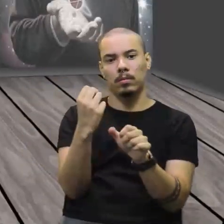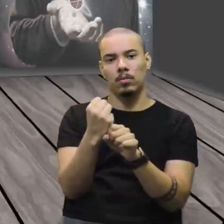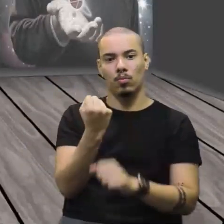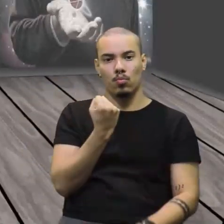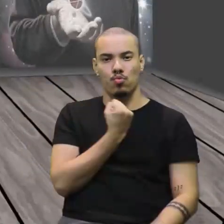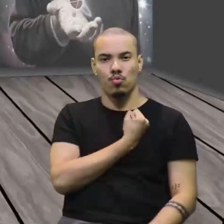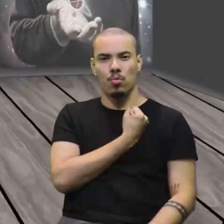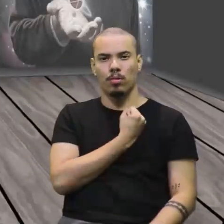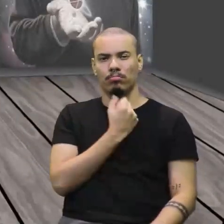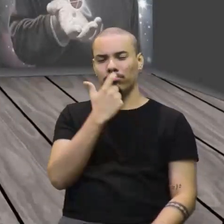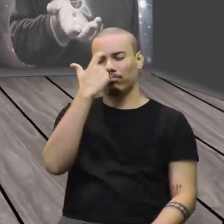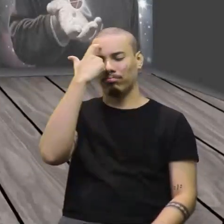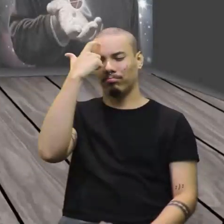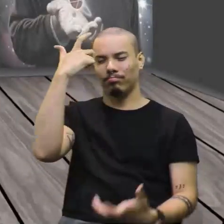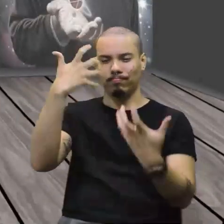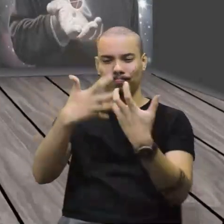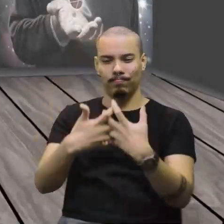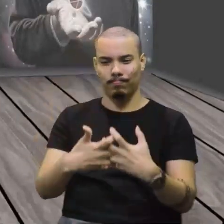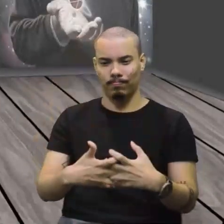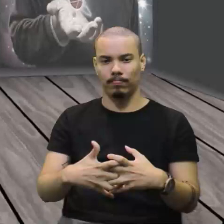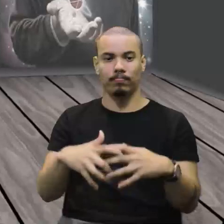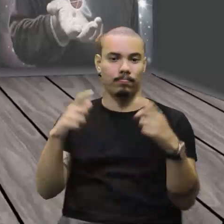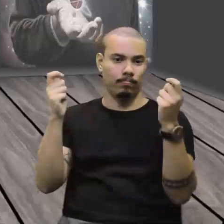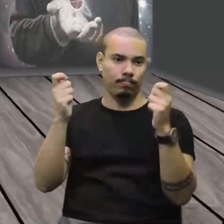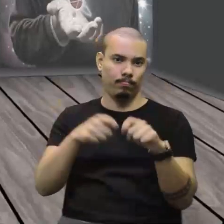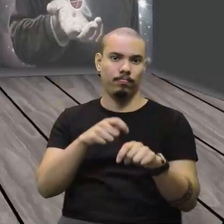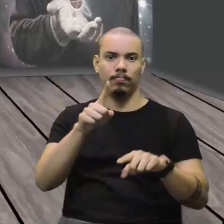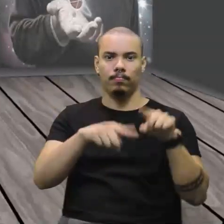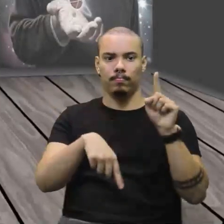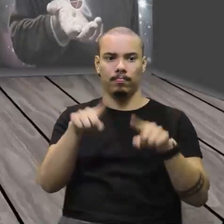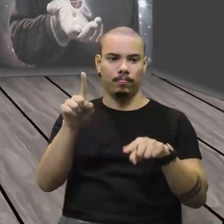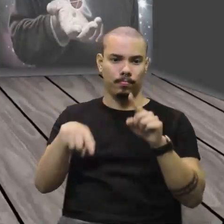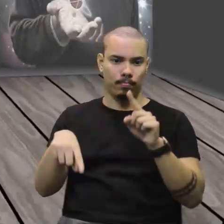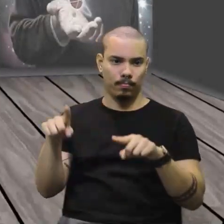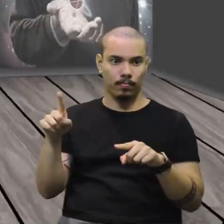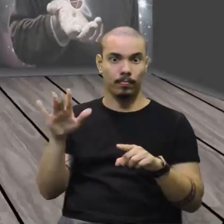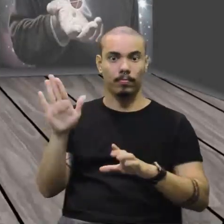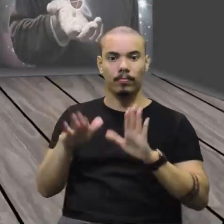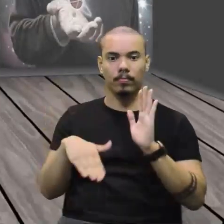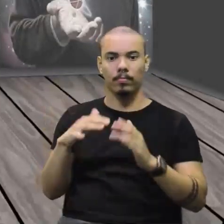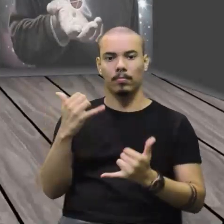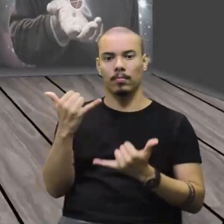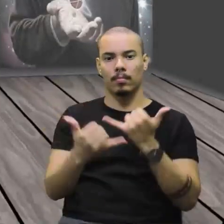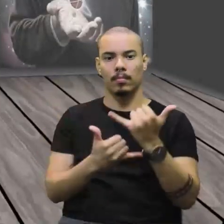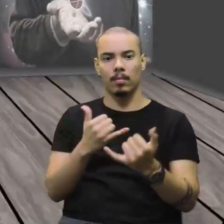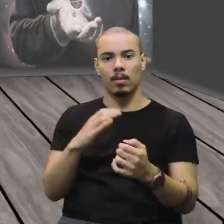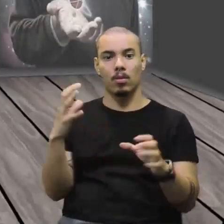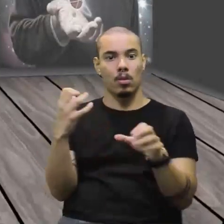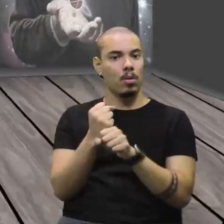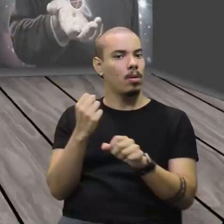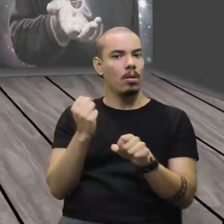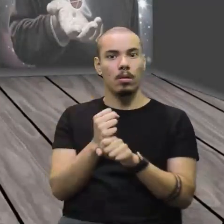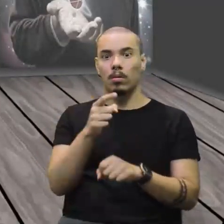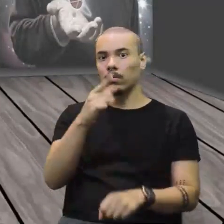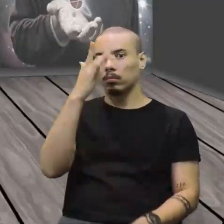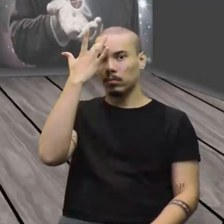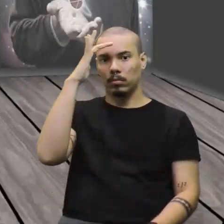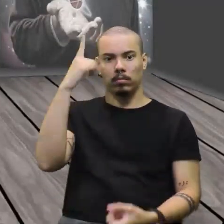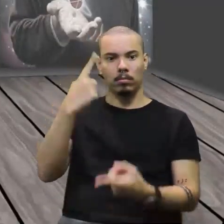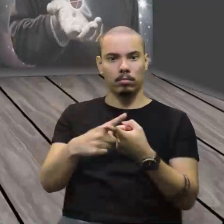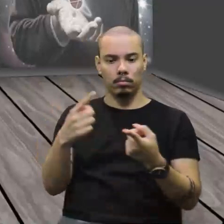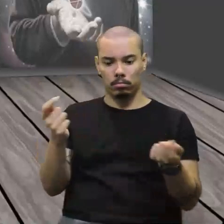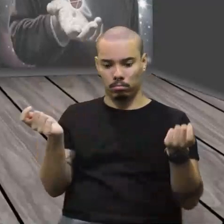números complexos. Então, são variáveis que tipo assim, você até brincam, né? Que são contas que você não sabe por que dá